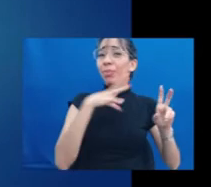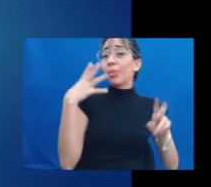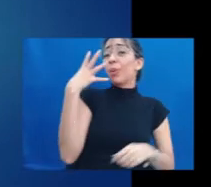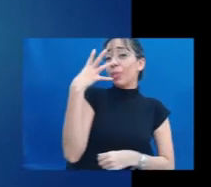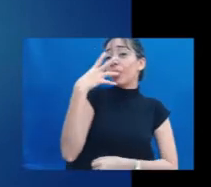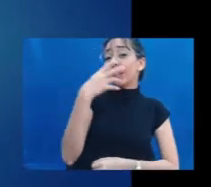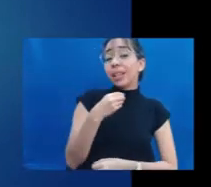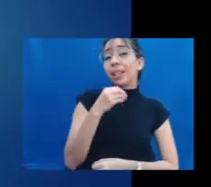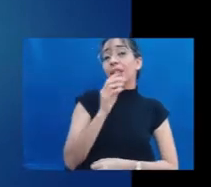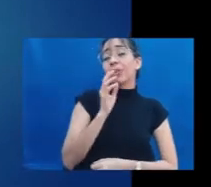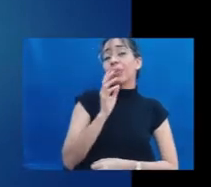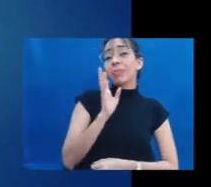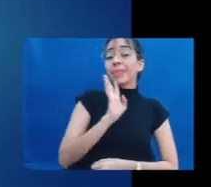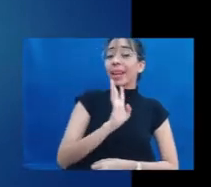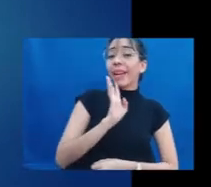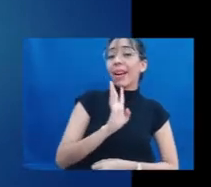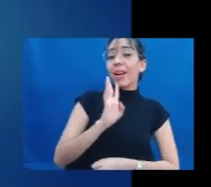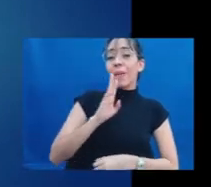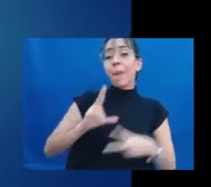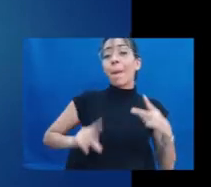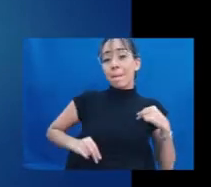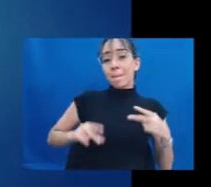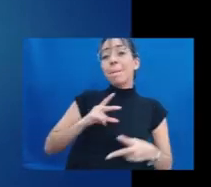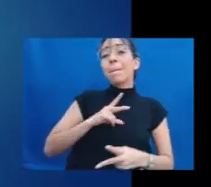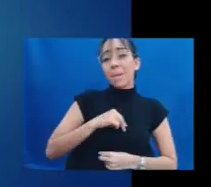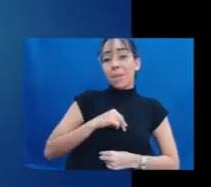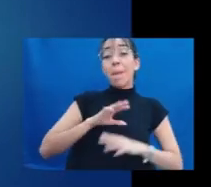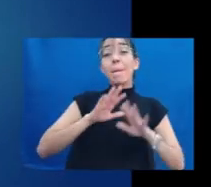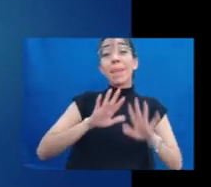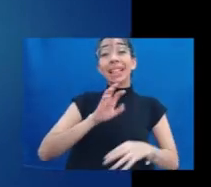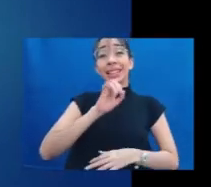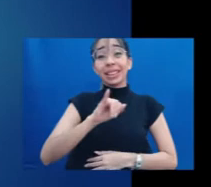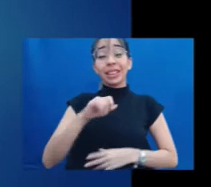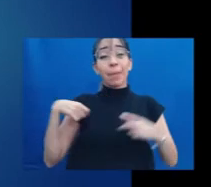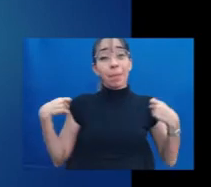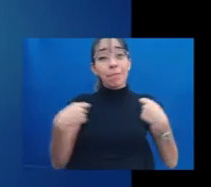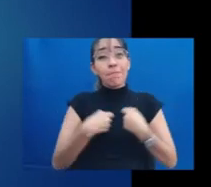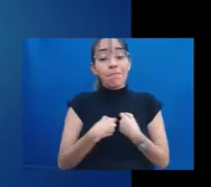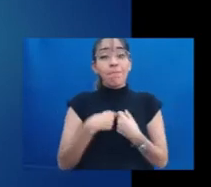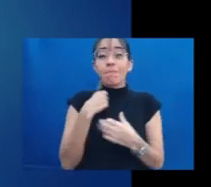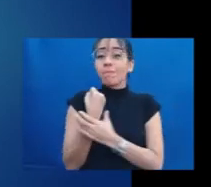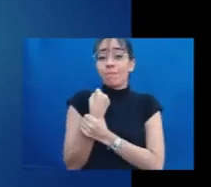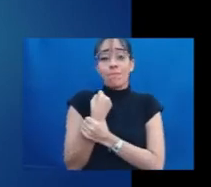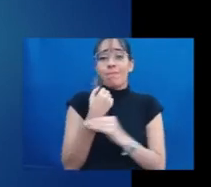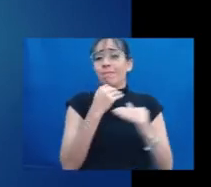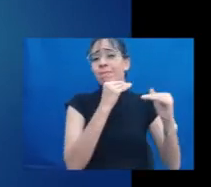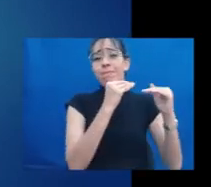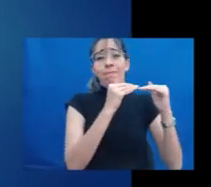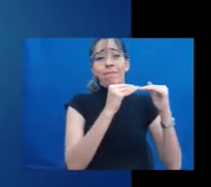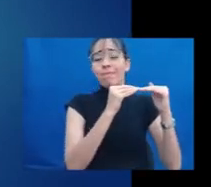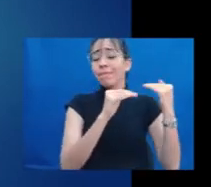muito interessante aí também do ponto de vista, né, de moda, mas do ponto de vista de EPI, de equipamento de proteção individual, é totalmente